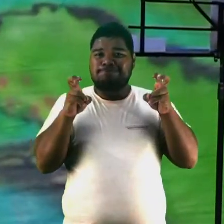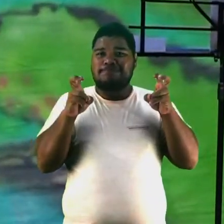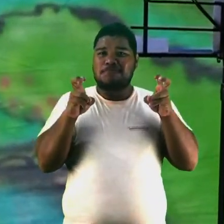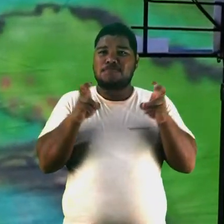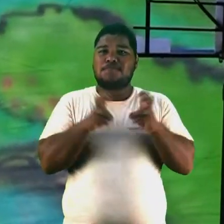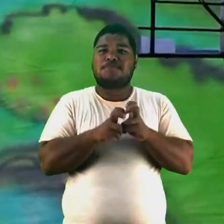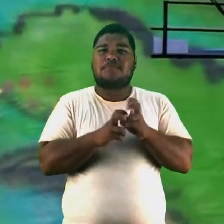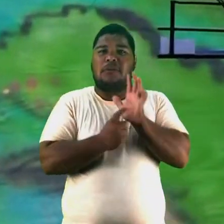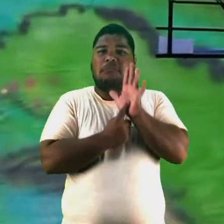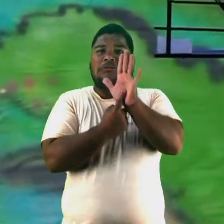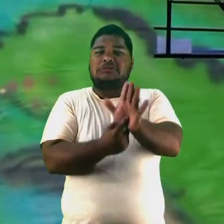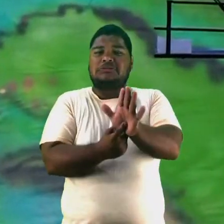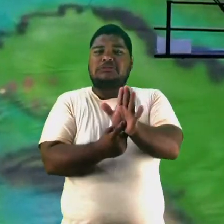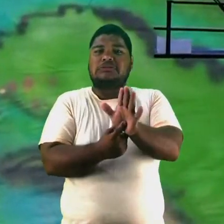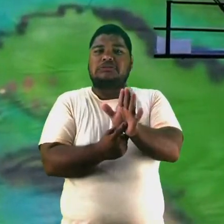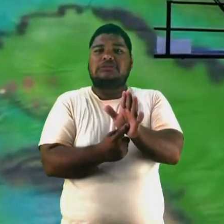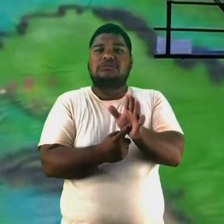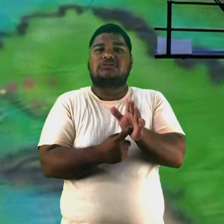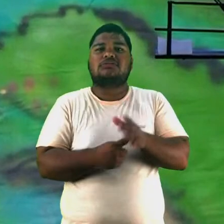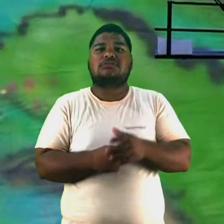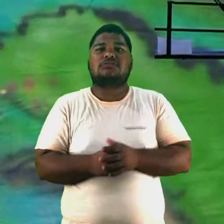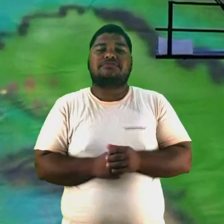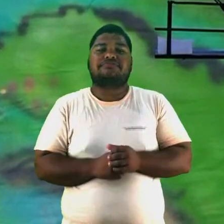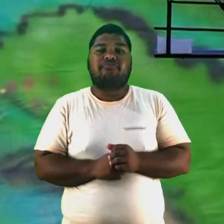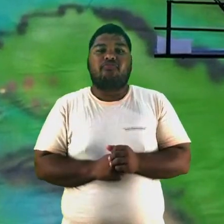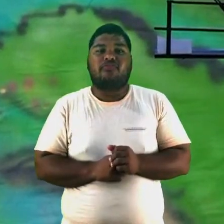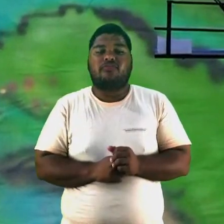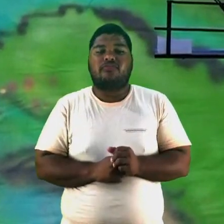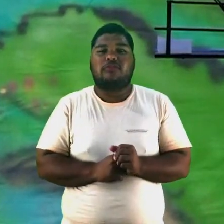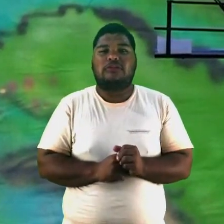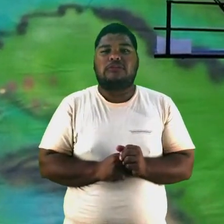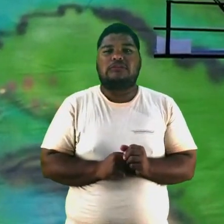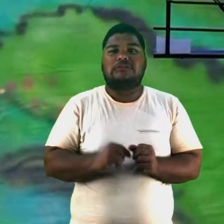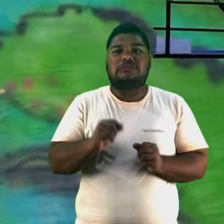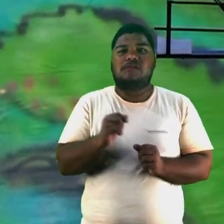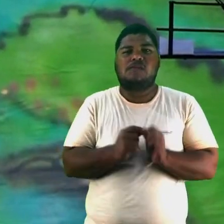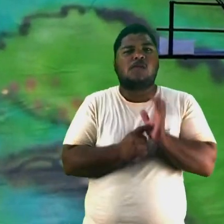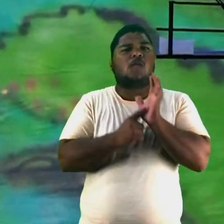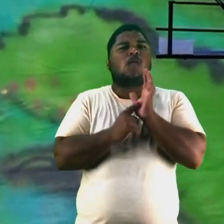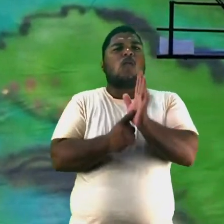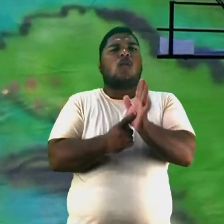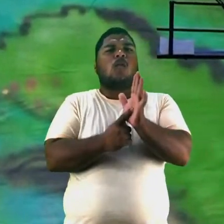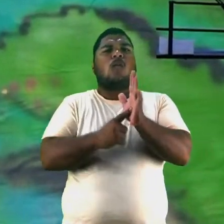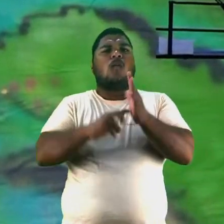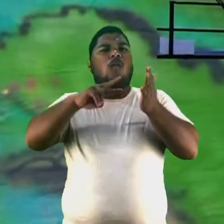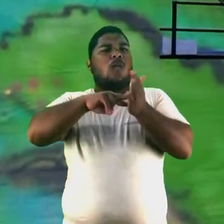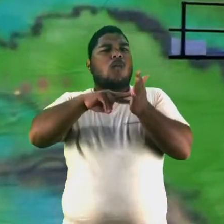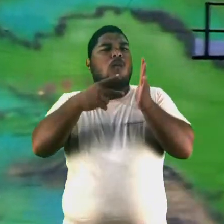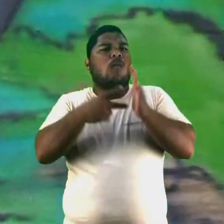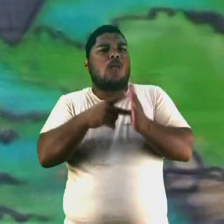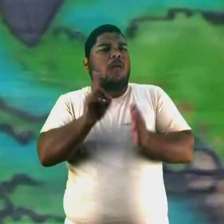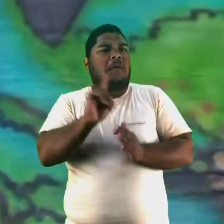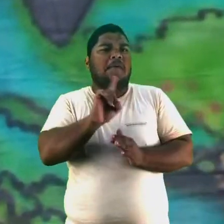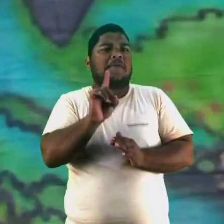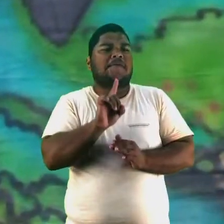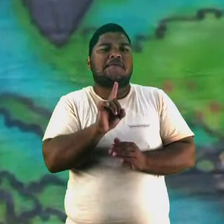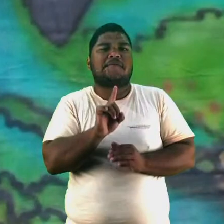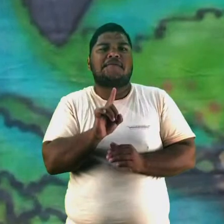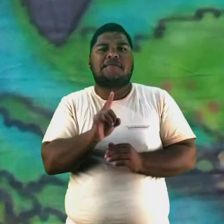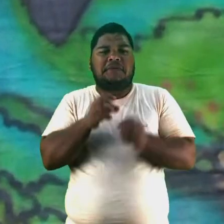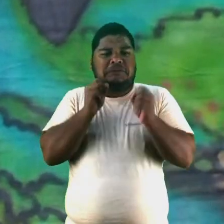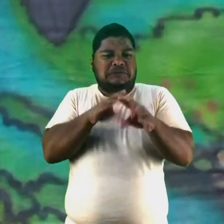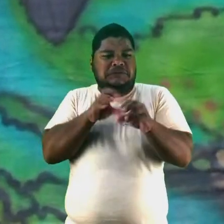letras. E as sagradas letras que se refere aqui, não era um ensino do Novo